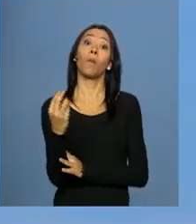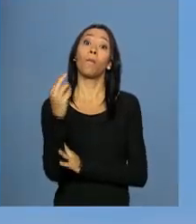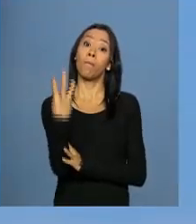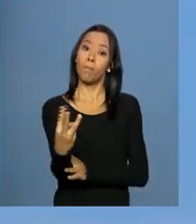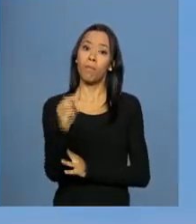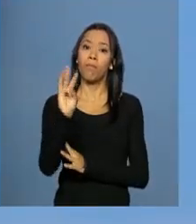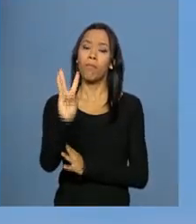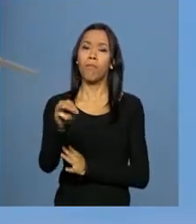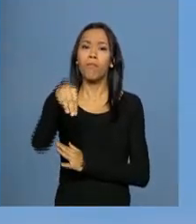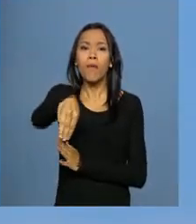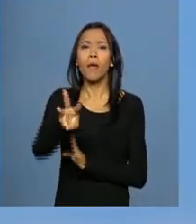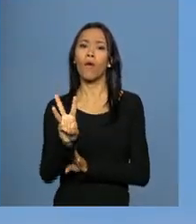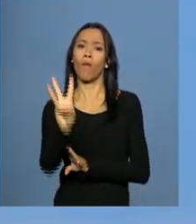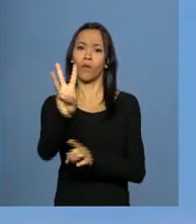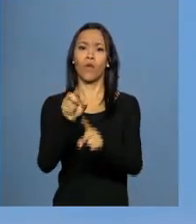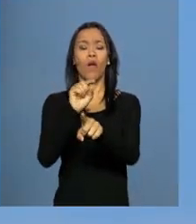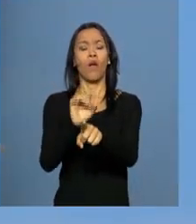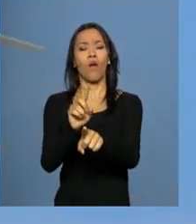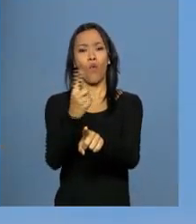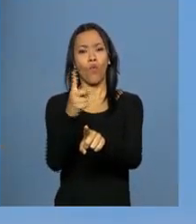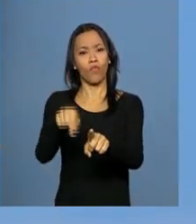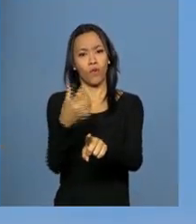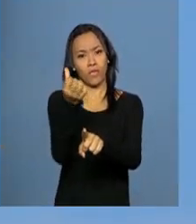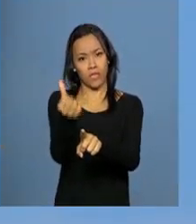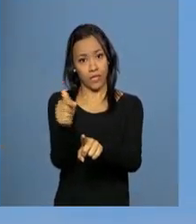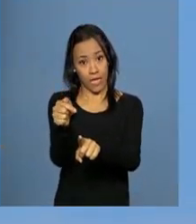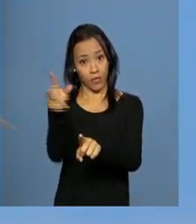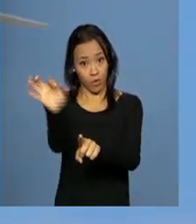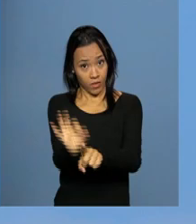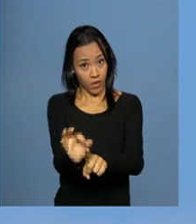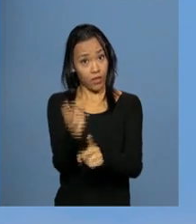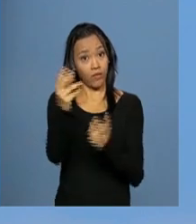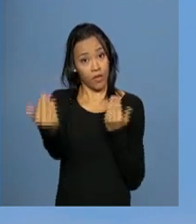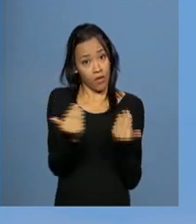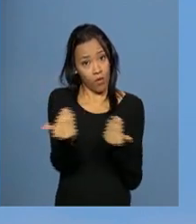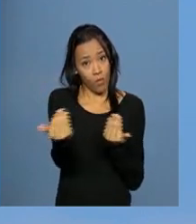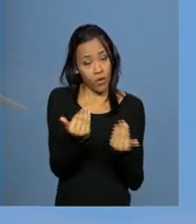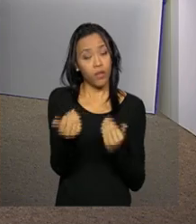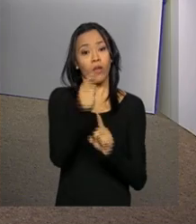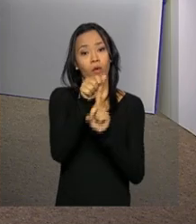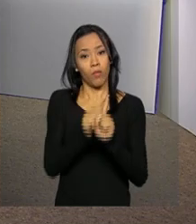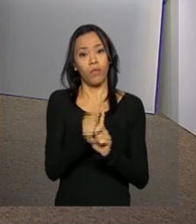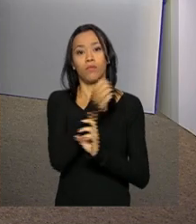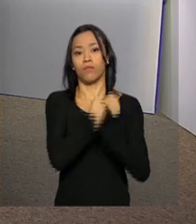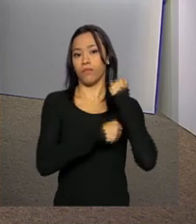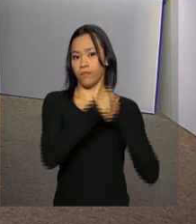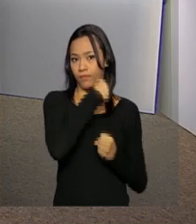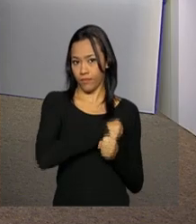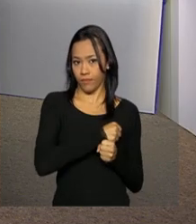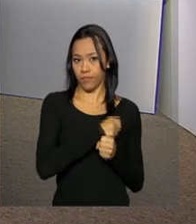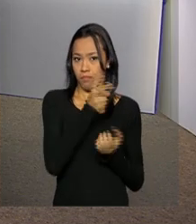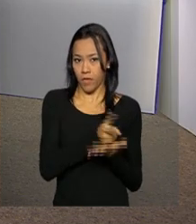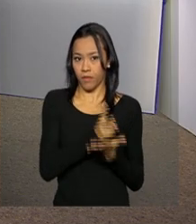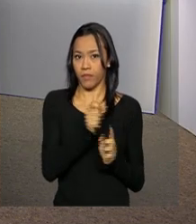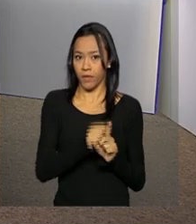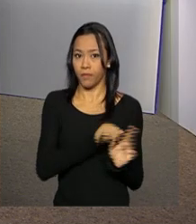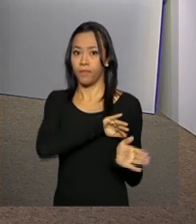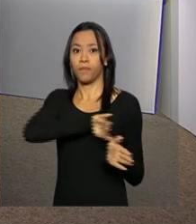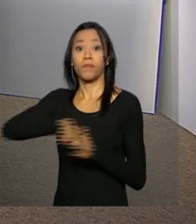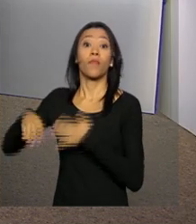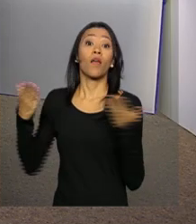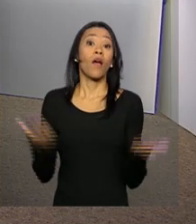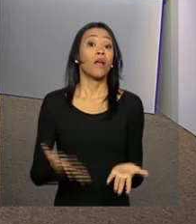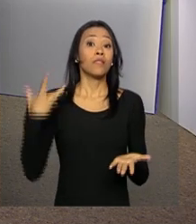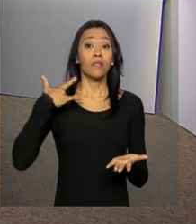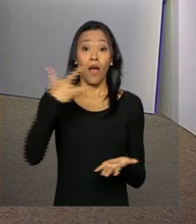aumento de 5,7 em relação ao mesmo mês de 2015 agora vamos falar de saúde